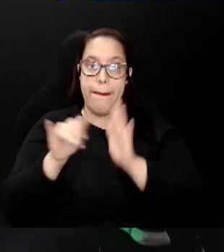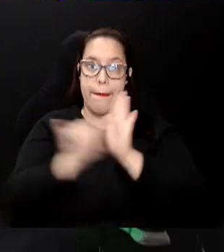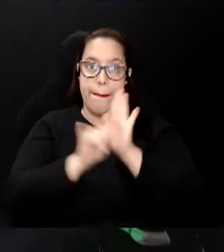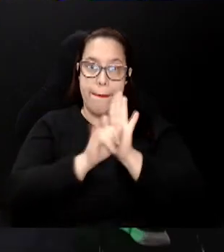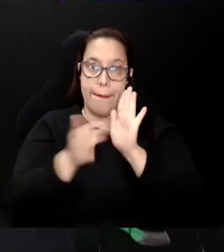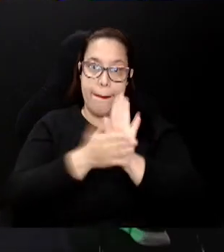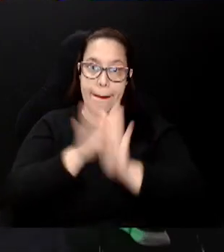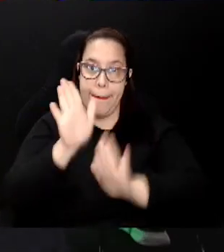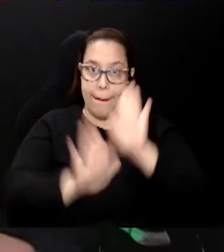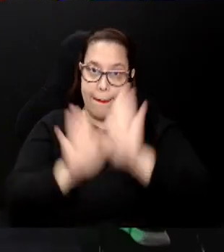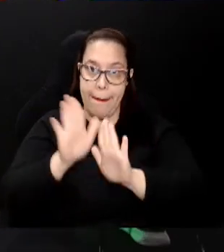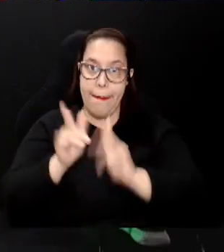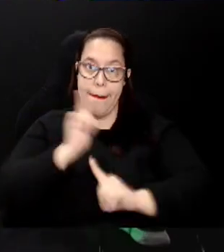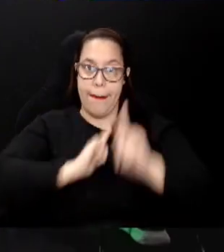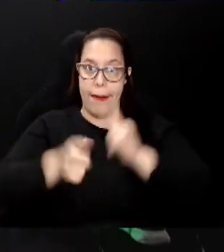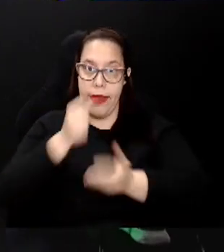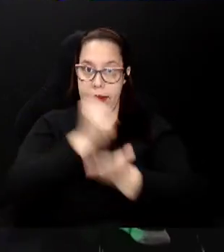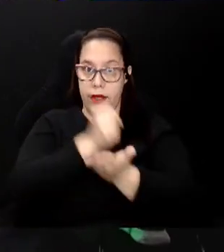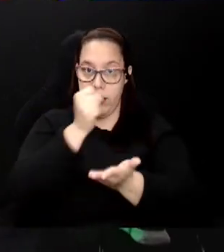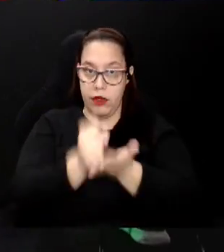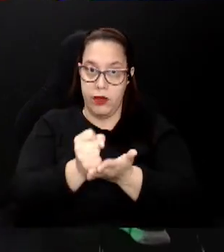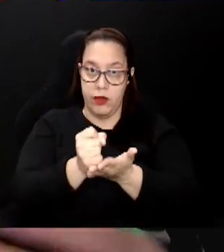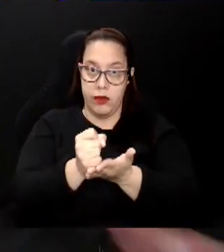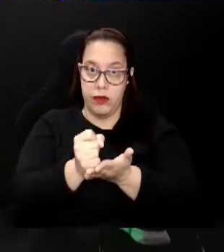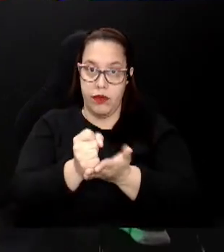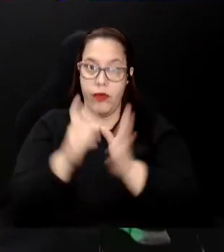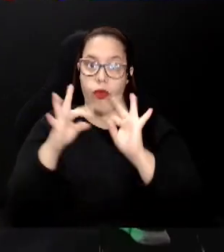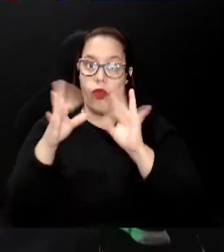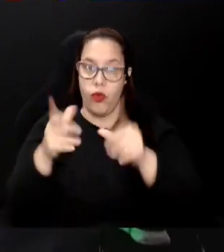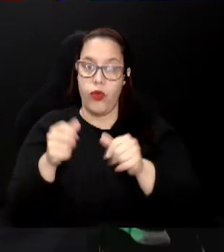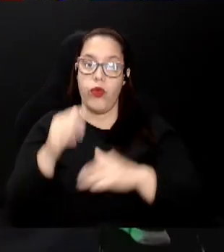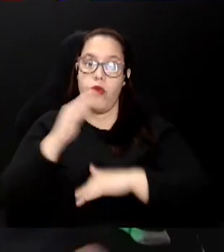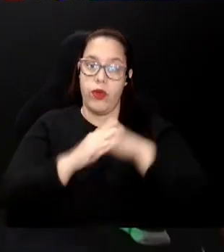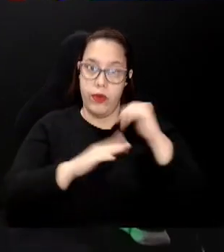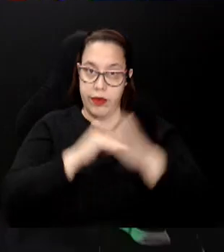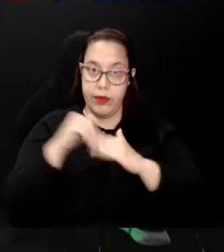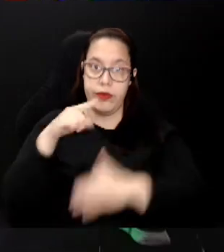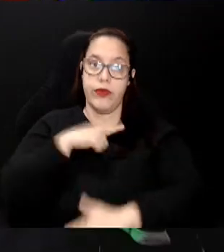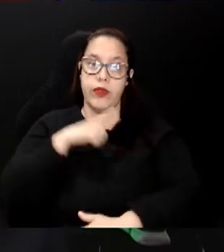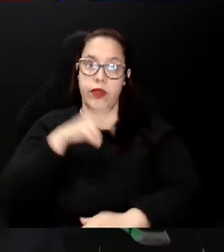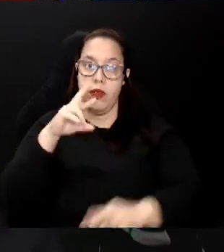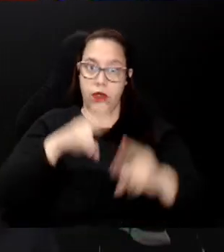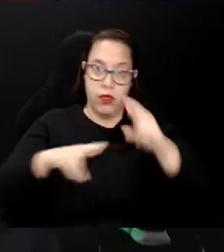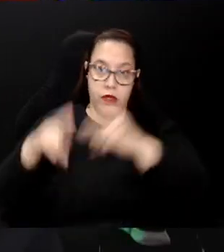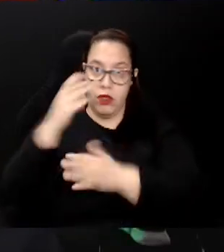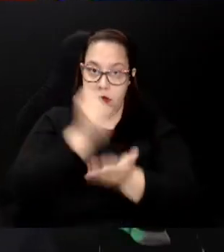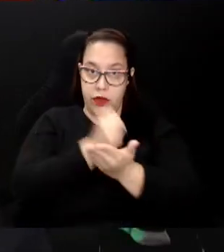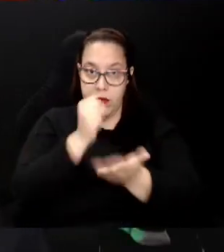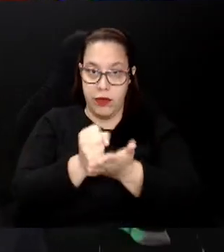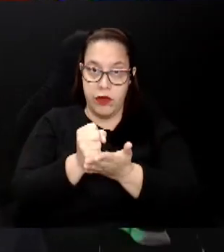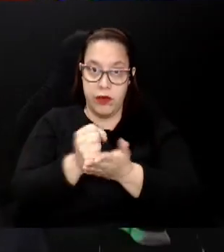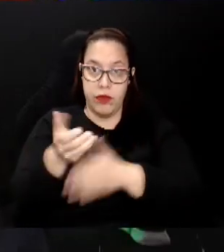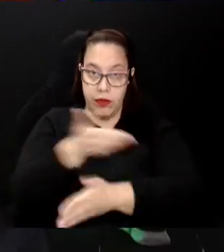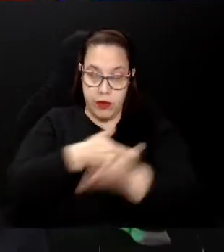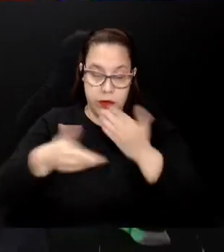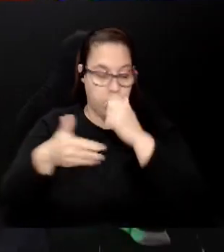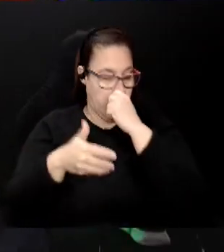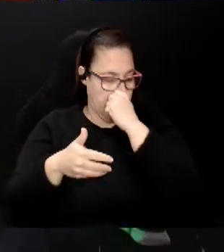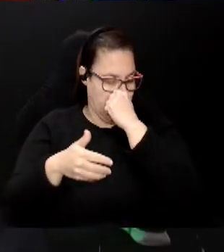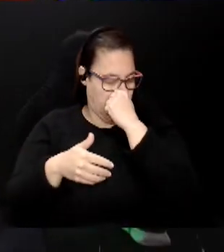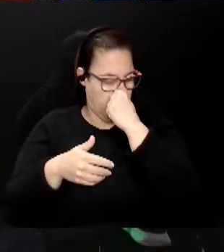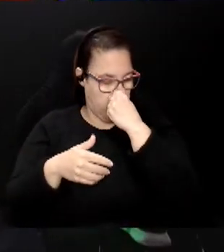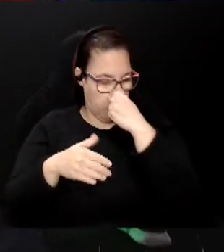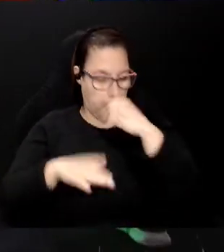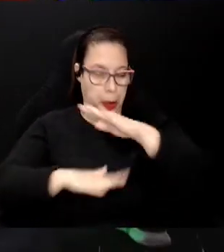gestão de contratos. Aliás, todos os setores têm um fiscal de contrato. A gente acabou envolvendo praticamente a Câmara toda